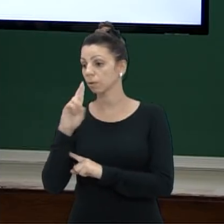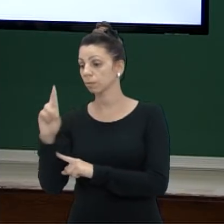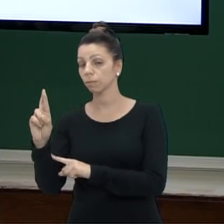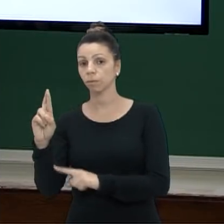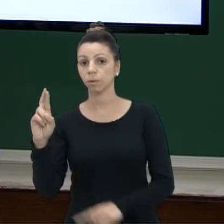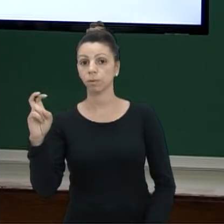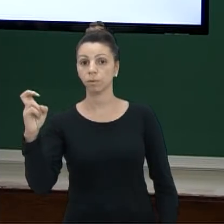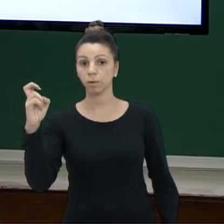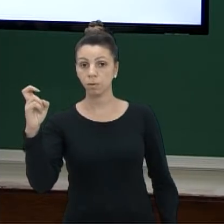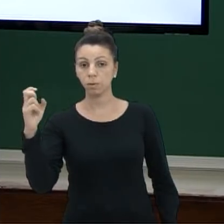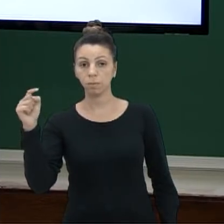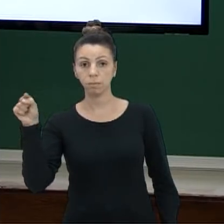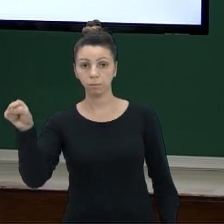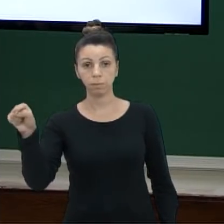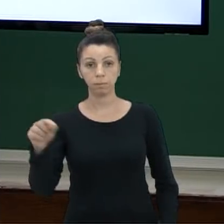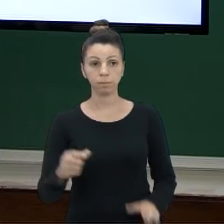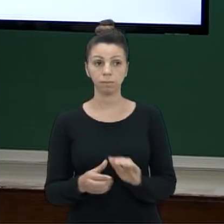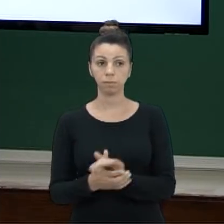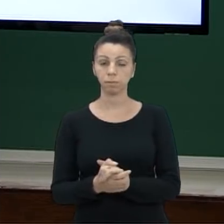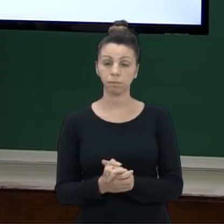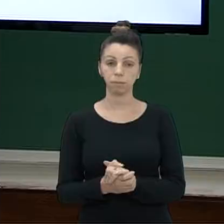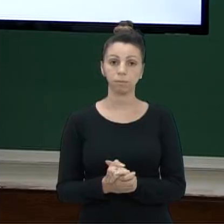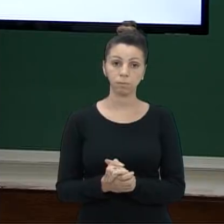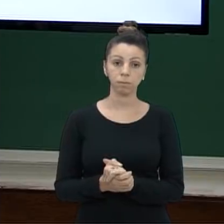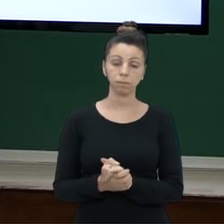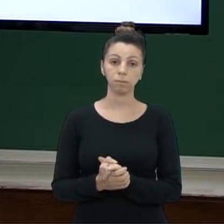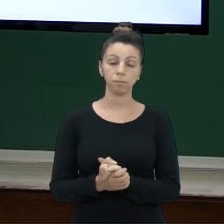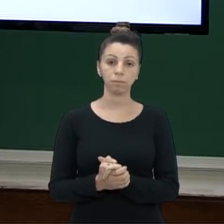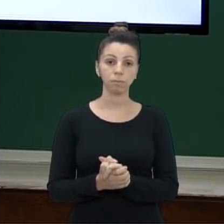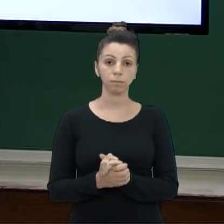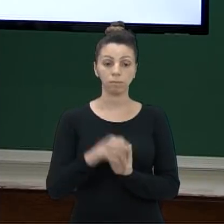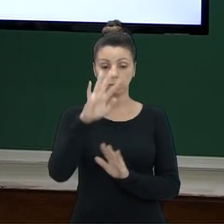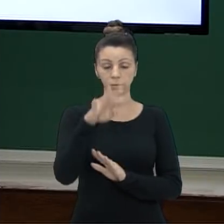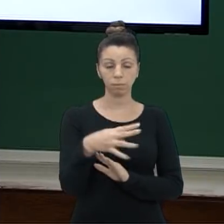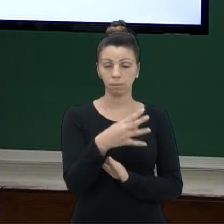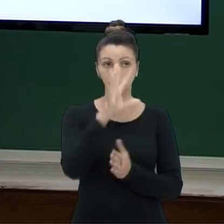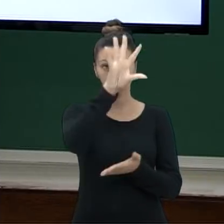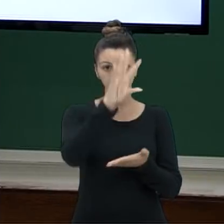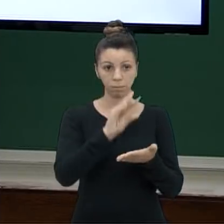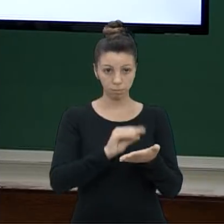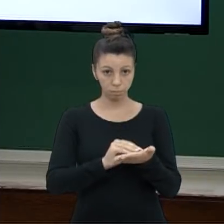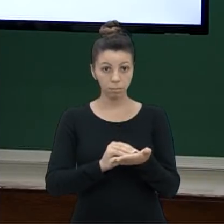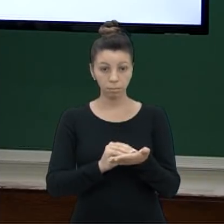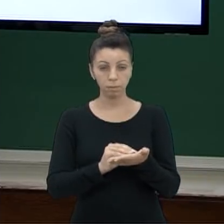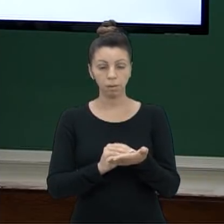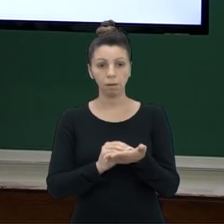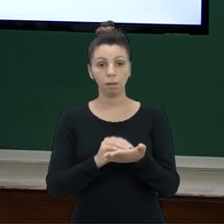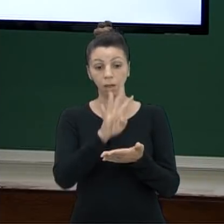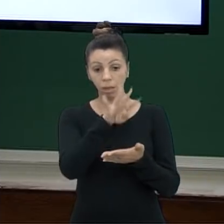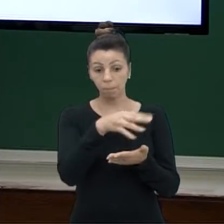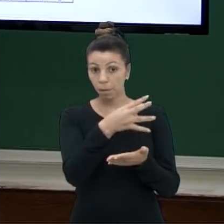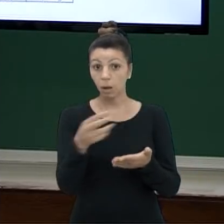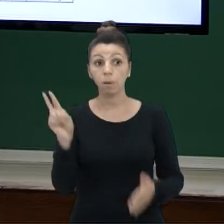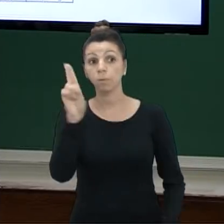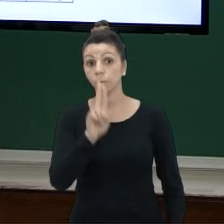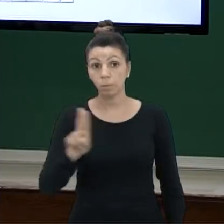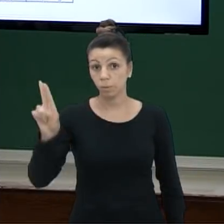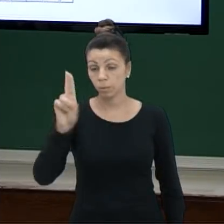Então, para transformar de quilograma em grama, a gente pode usar aquela tabela que eu passei para vocês copiarem na última aula. Percebam a importância